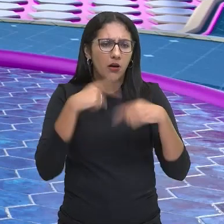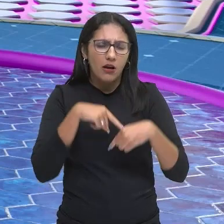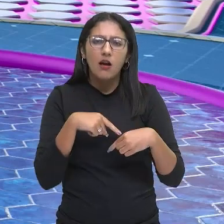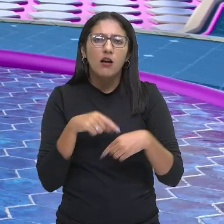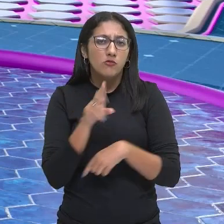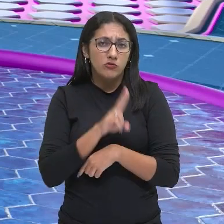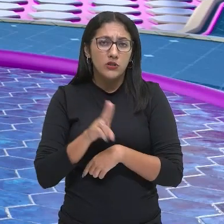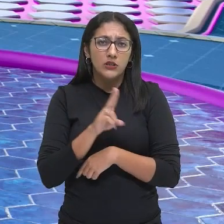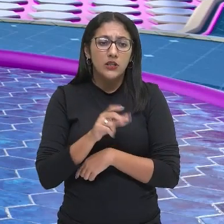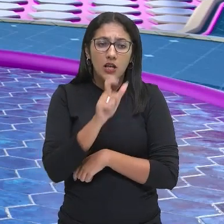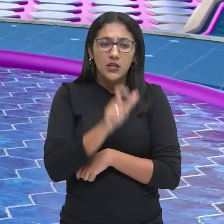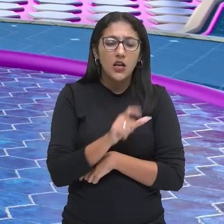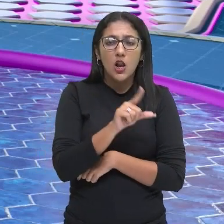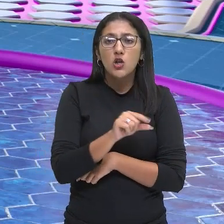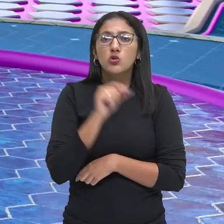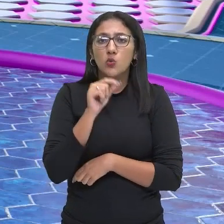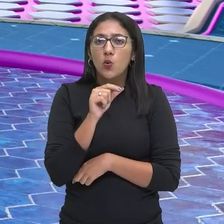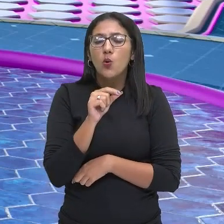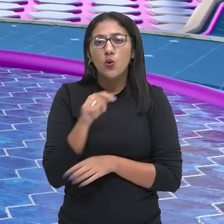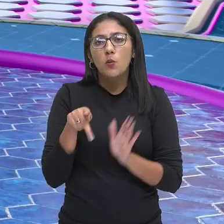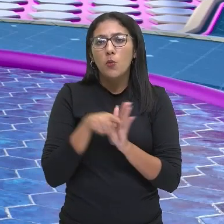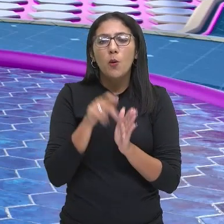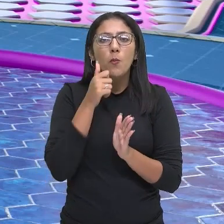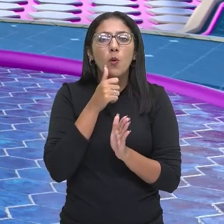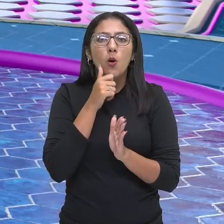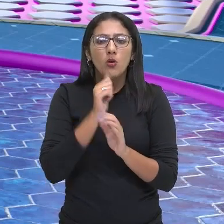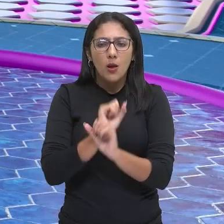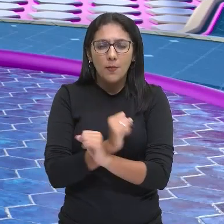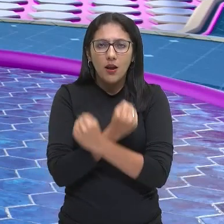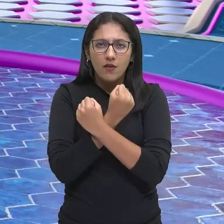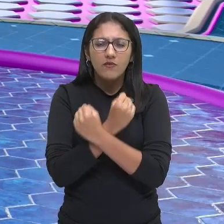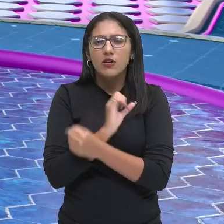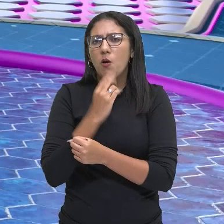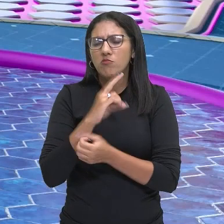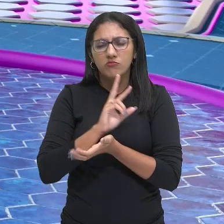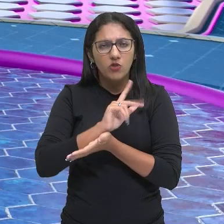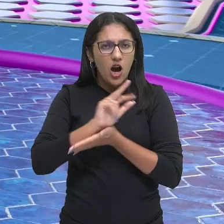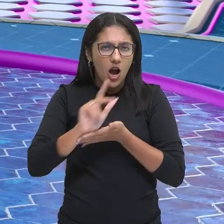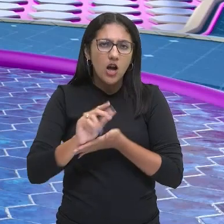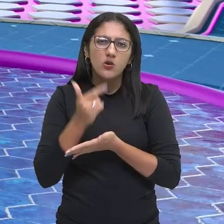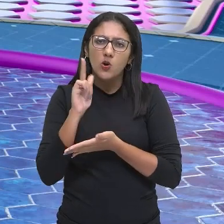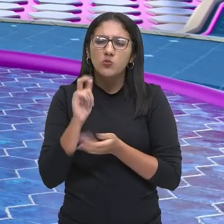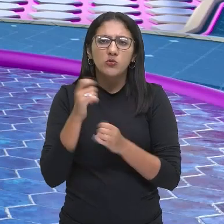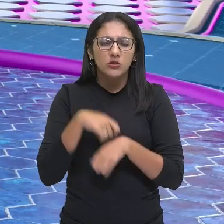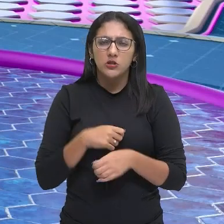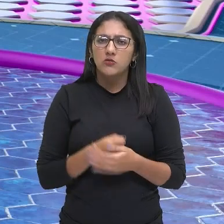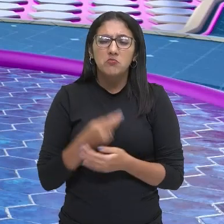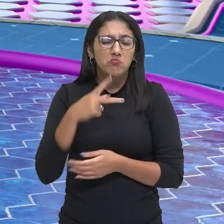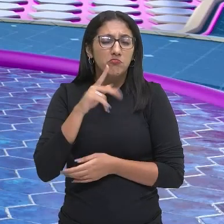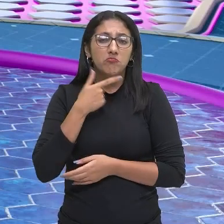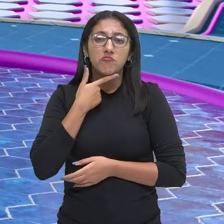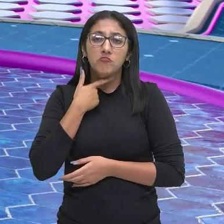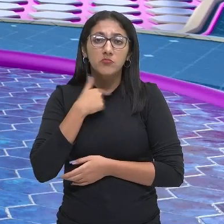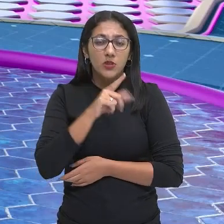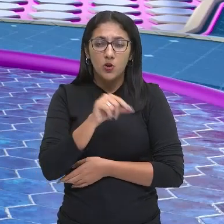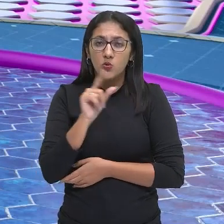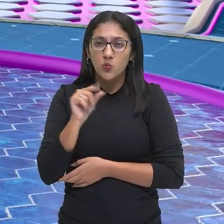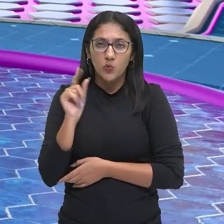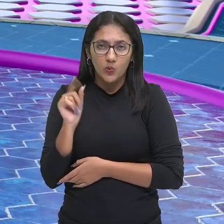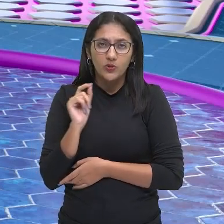aquela personagem lá vestida de Mulher Maravilha, vestido de Batman, ou seja lá, do skin que você escolheu.